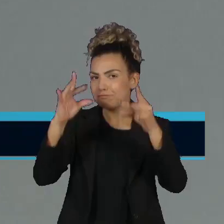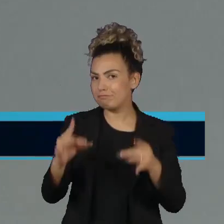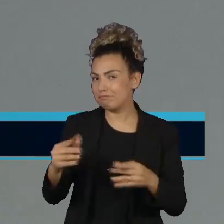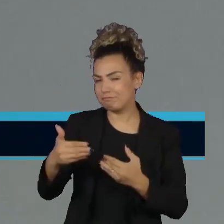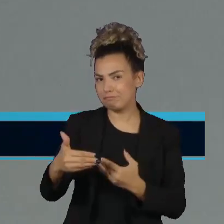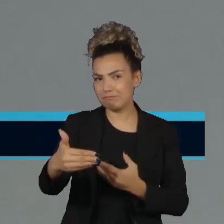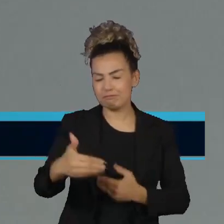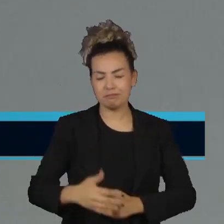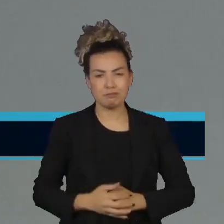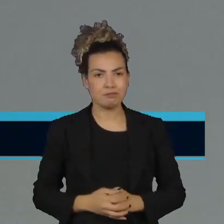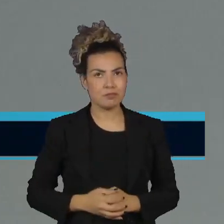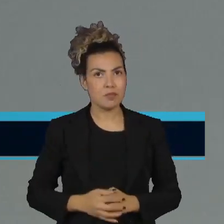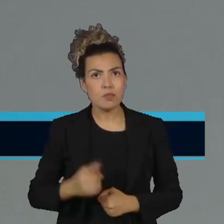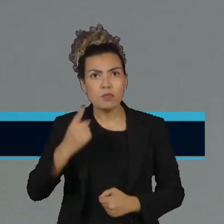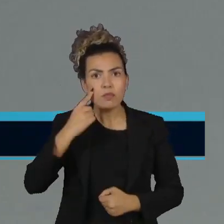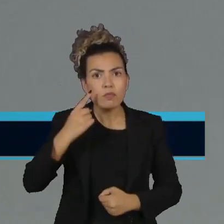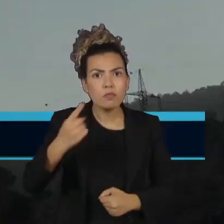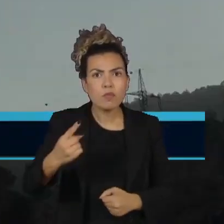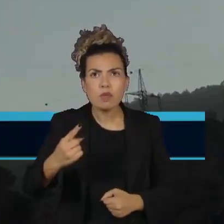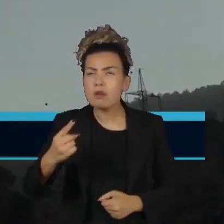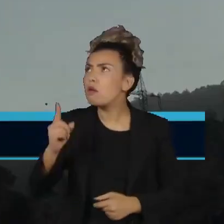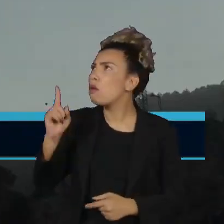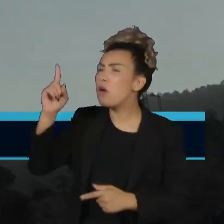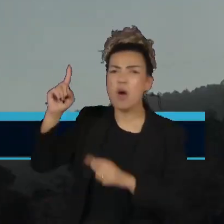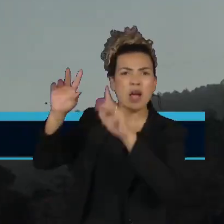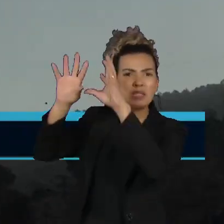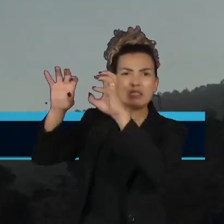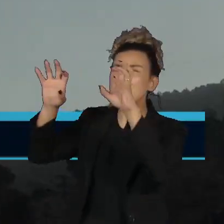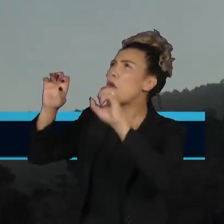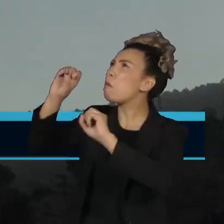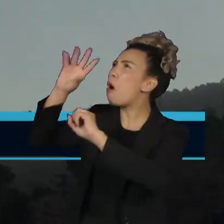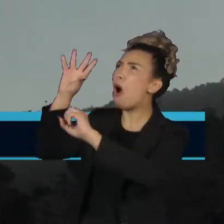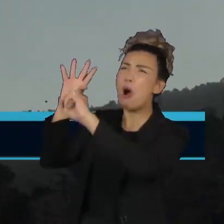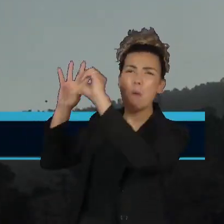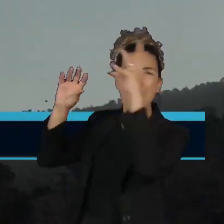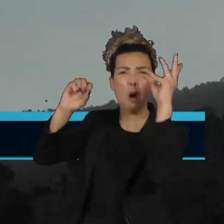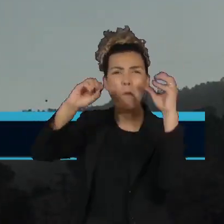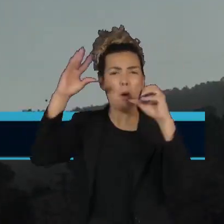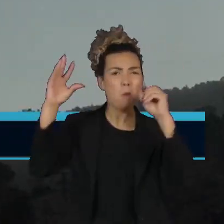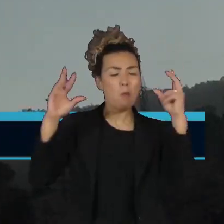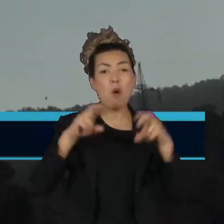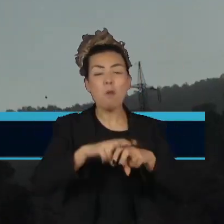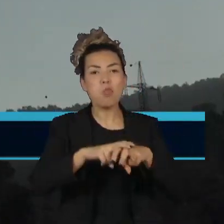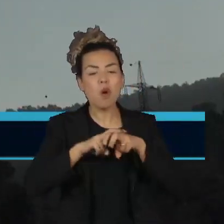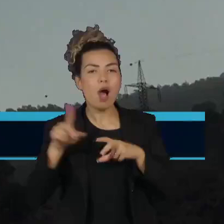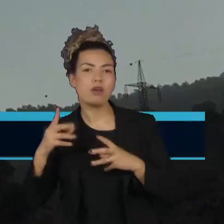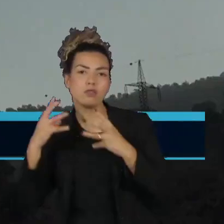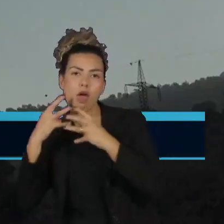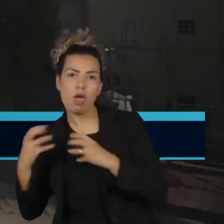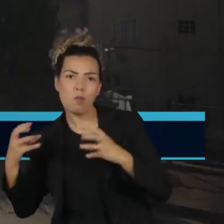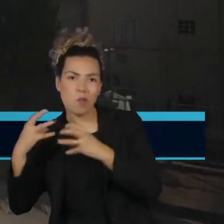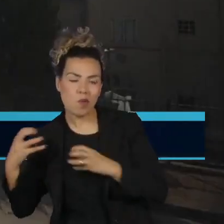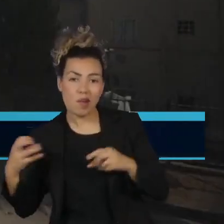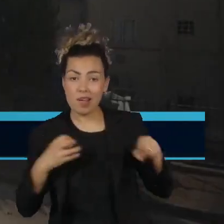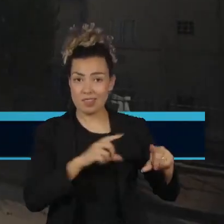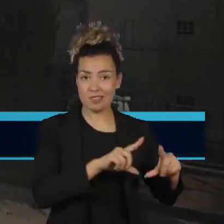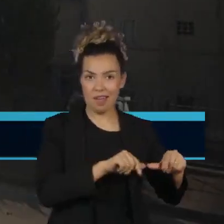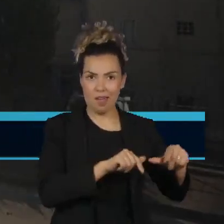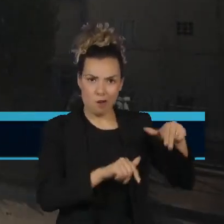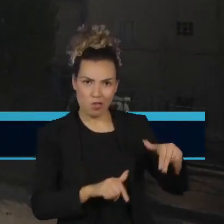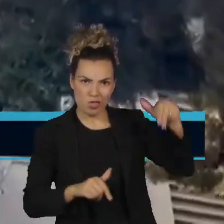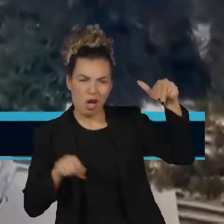Uma saraivada de mísseis disparada pelo Hezbollah no sul do Líbano, em direção ao norte de Israel,